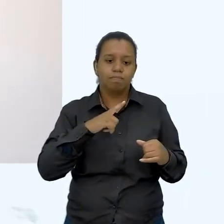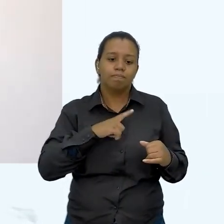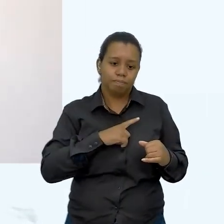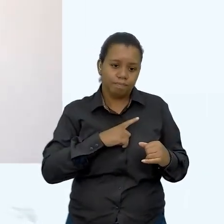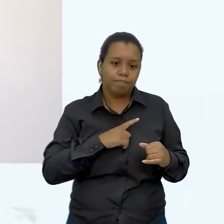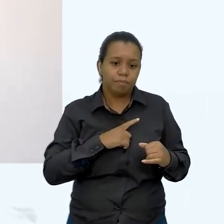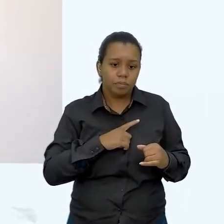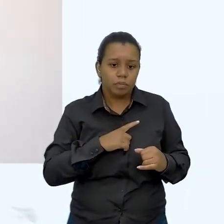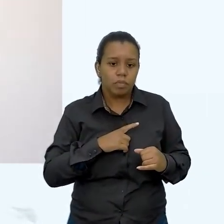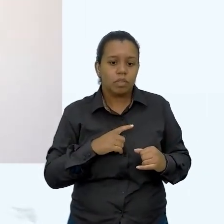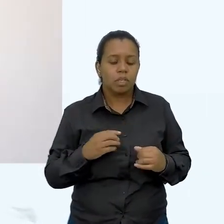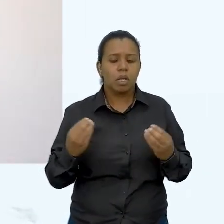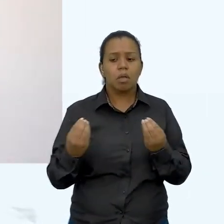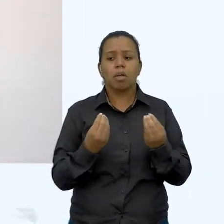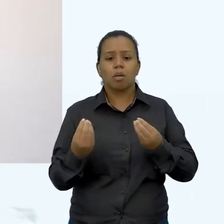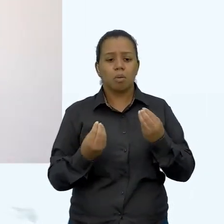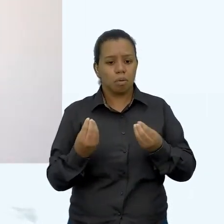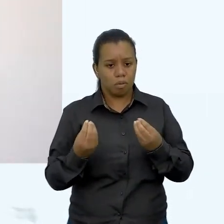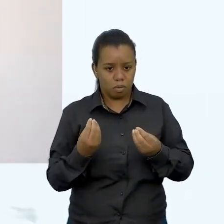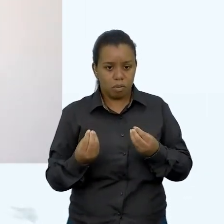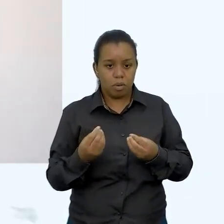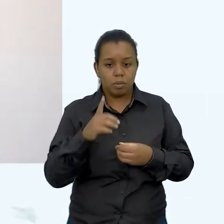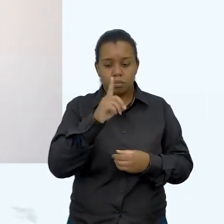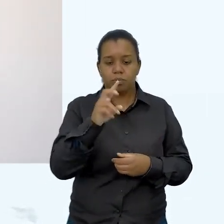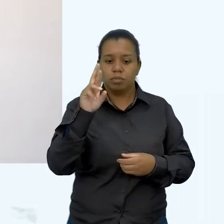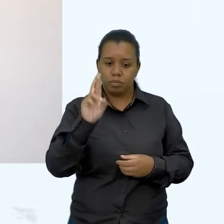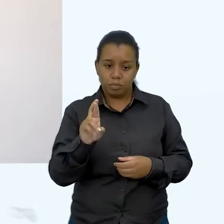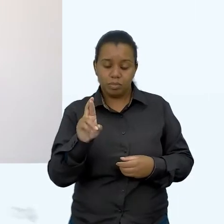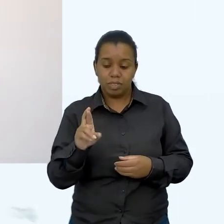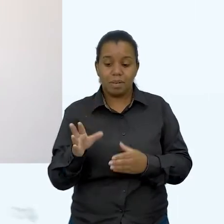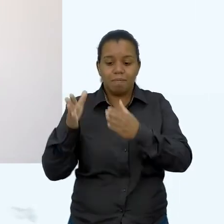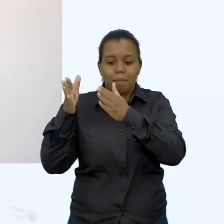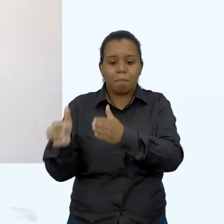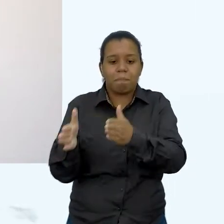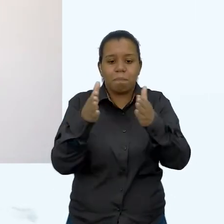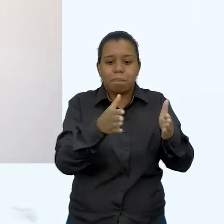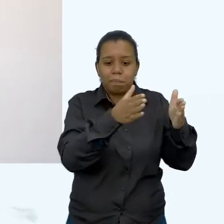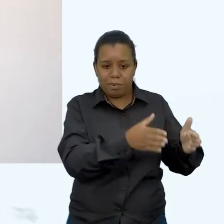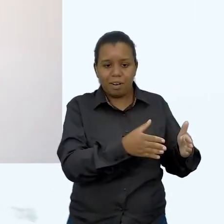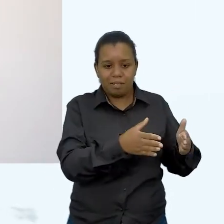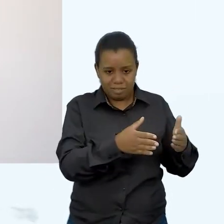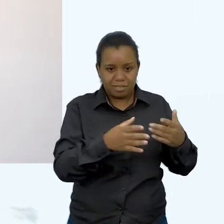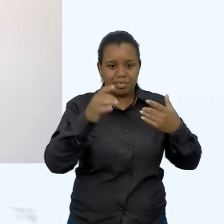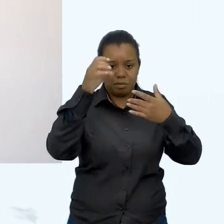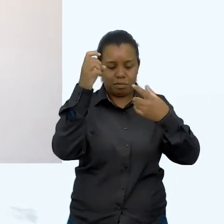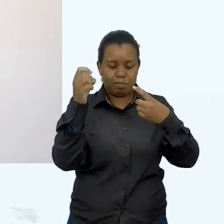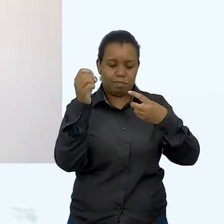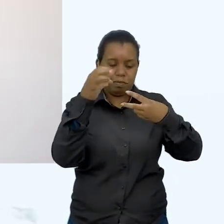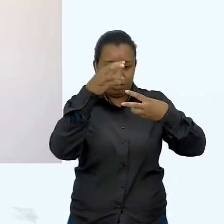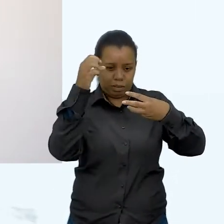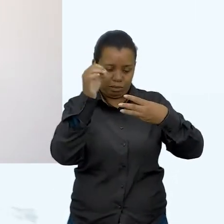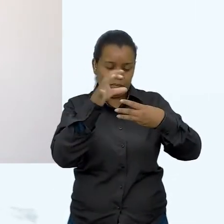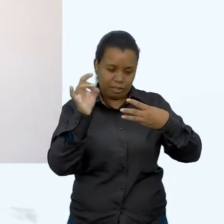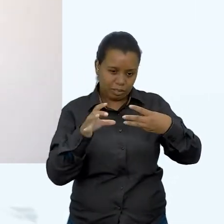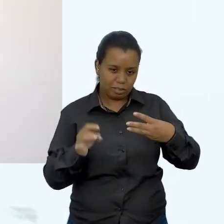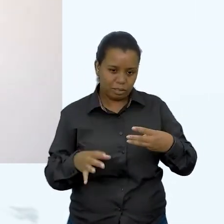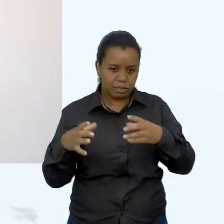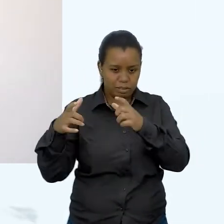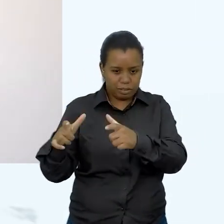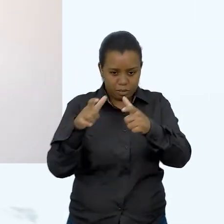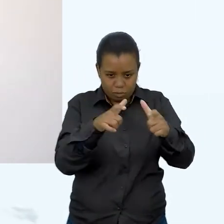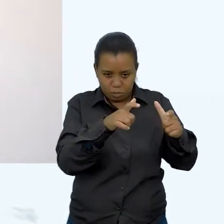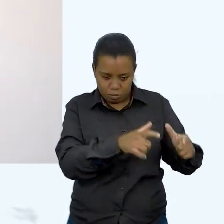fazer a detecção se você tiver um DR para cada circuito, você vai saber qual circuito que está tendo o